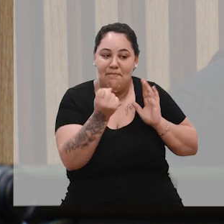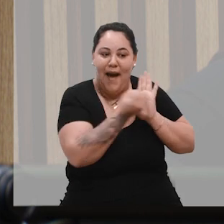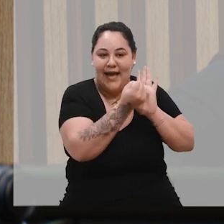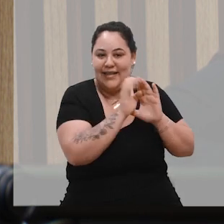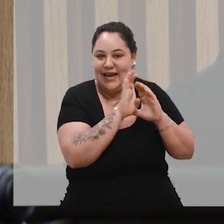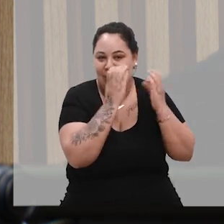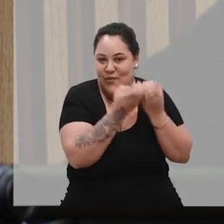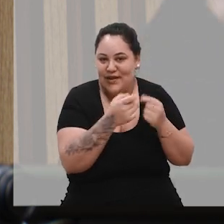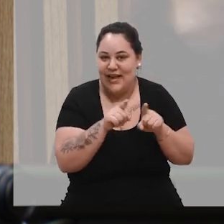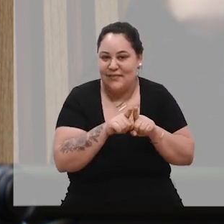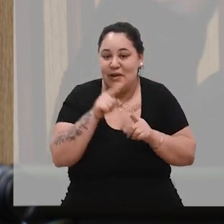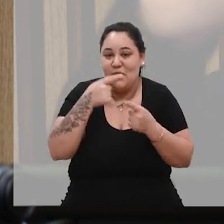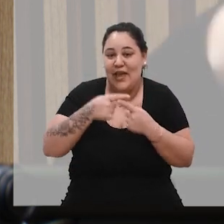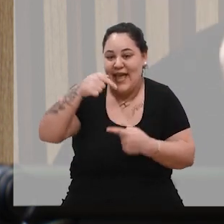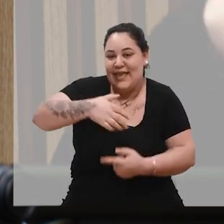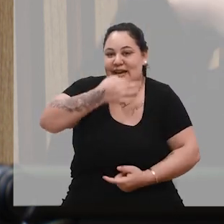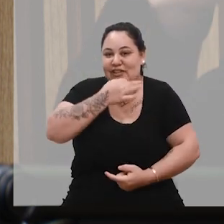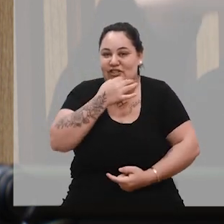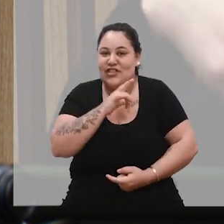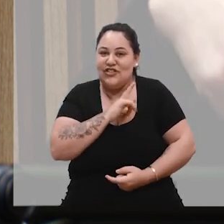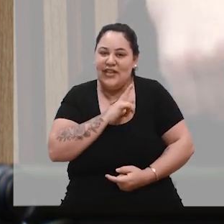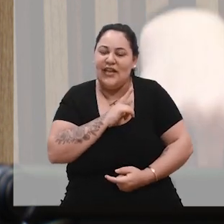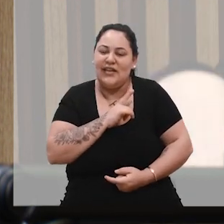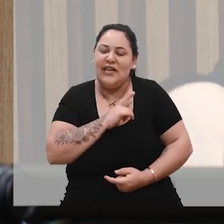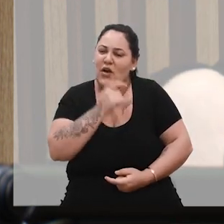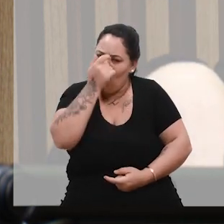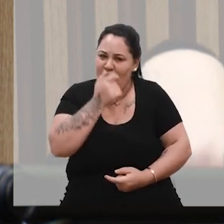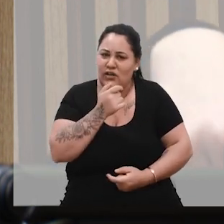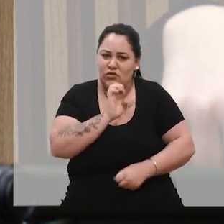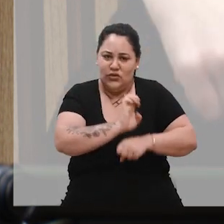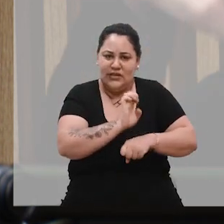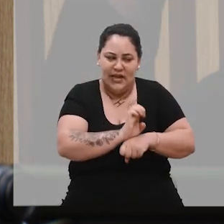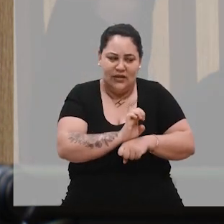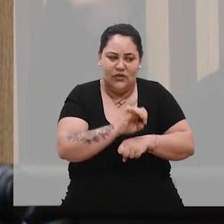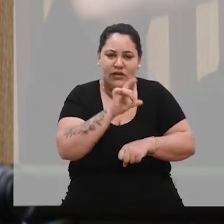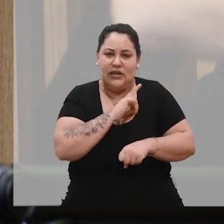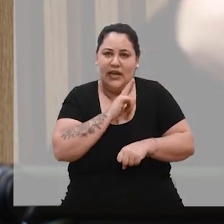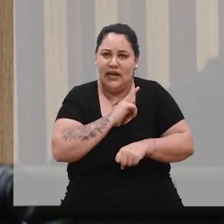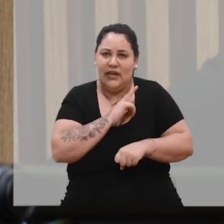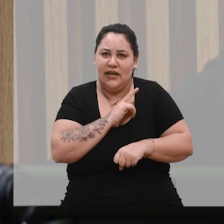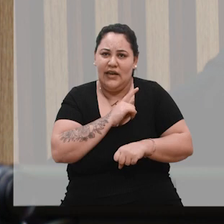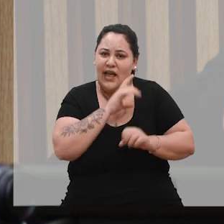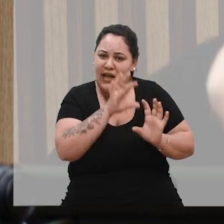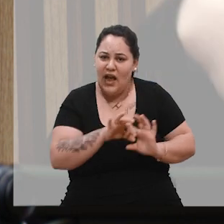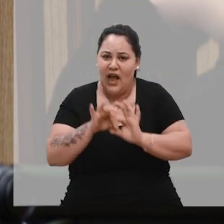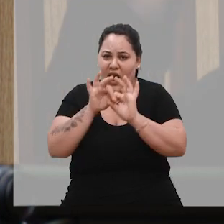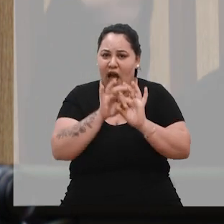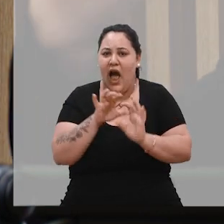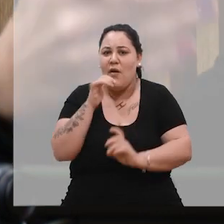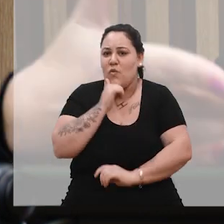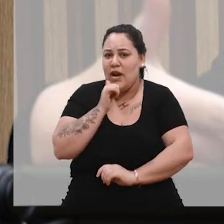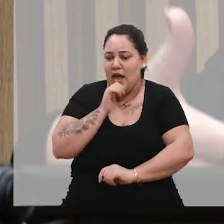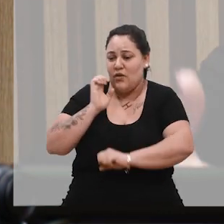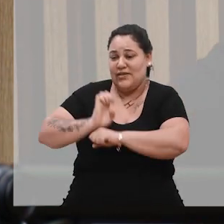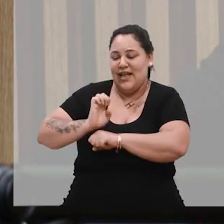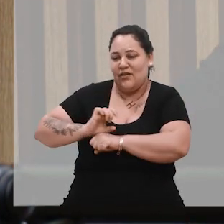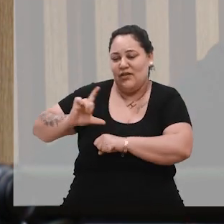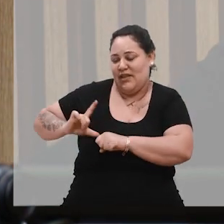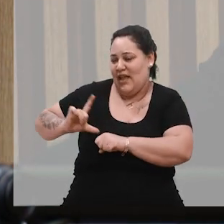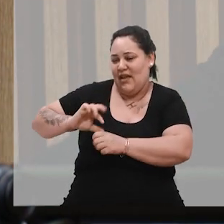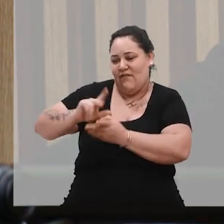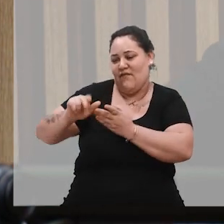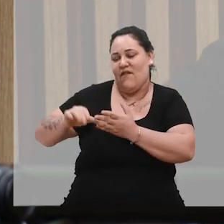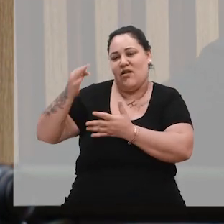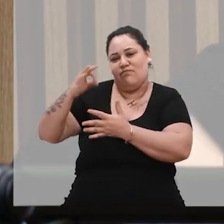na comunidade. Aqui em Caxias a gente tem também, se eu não me engano, no estado, o selo de empregada mulher. O estado também tem uma